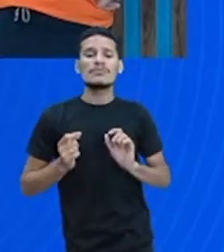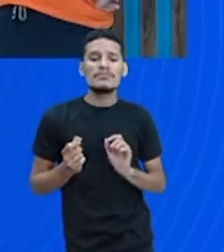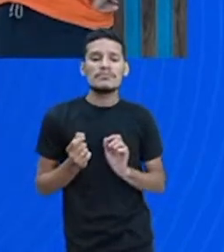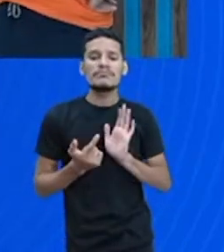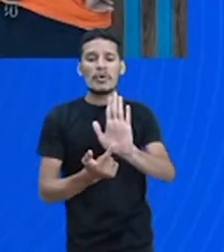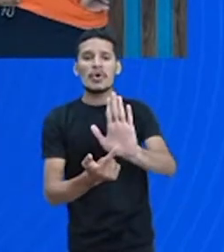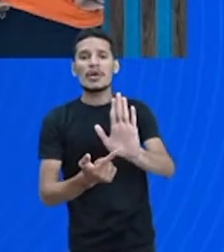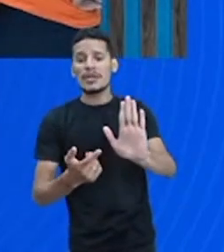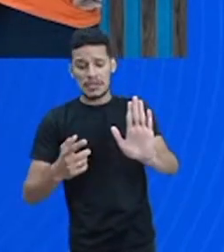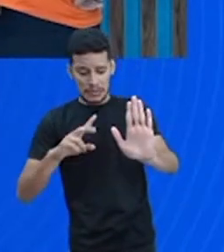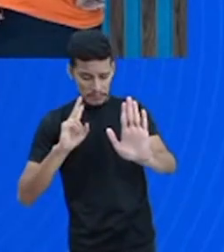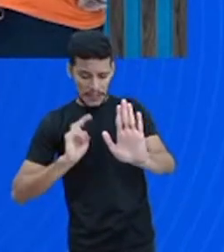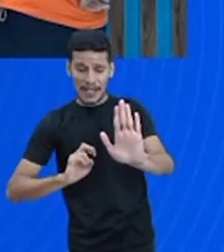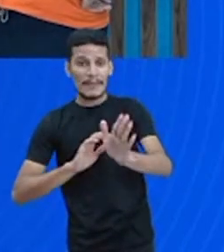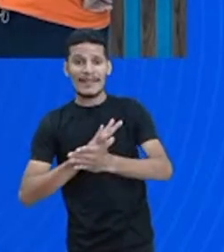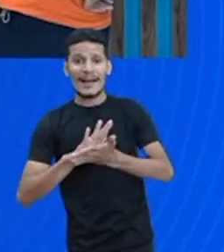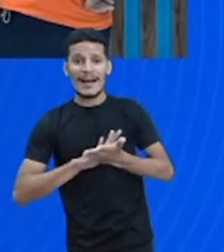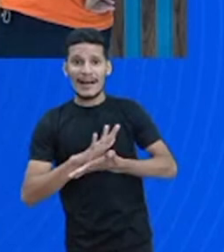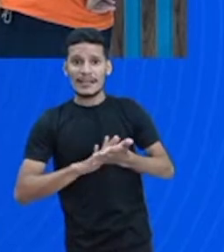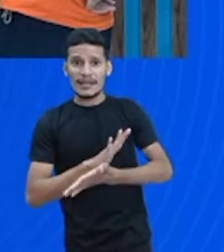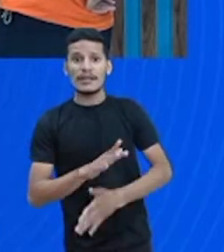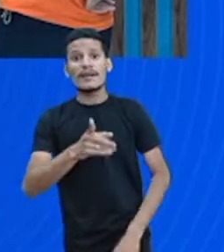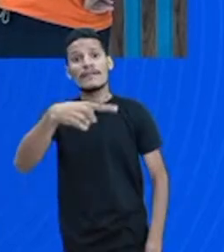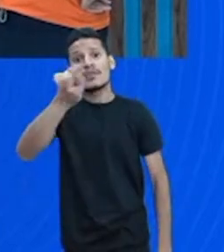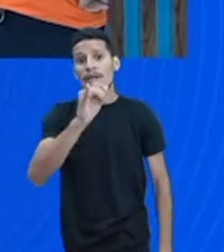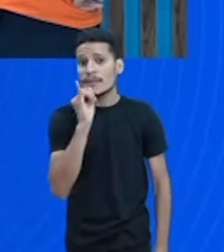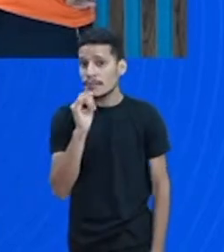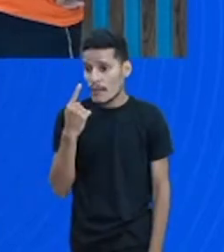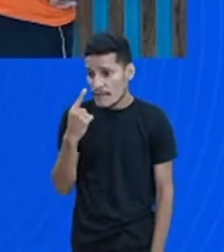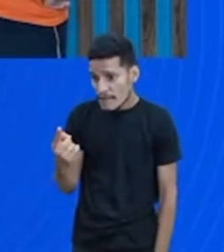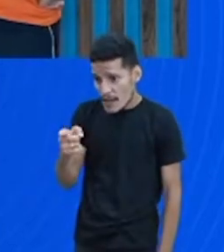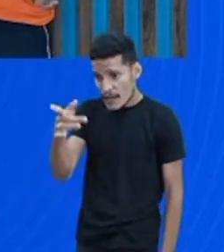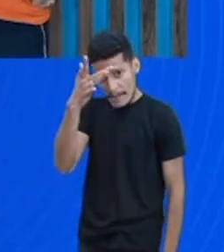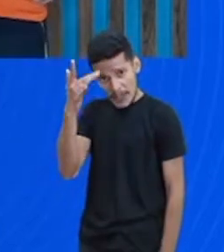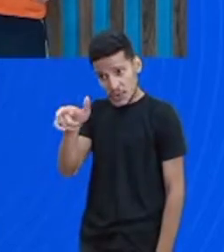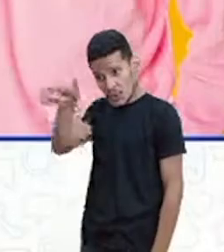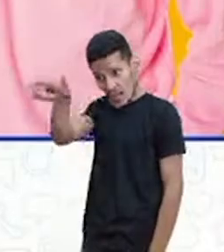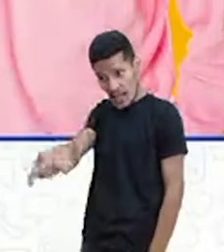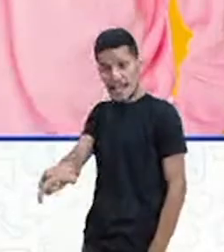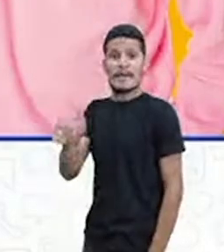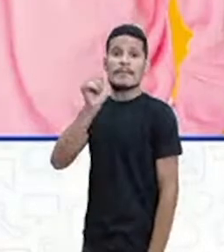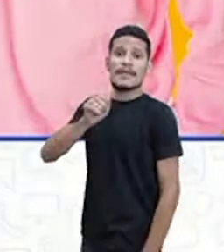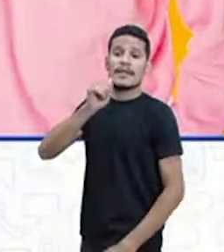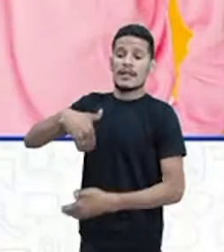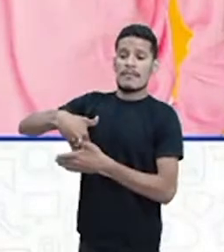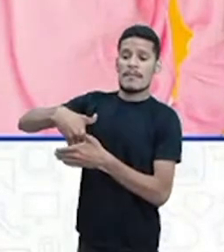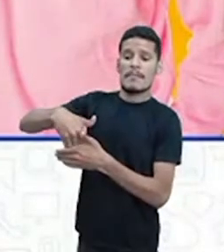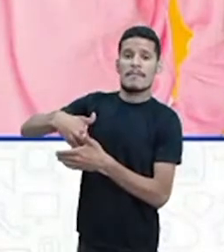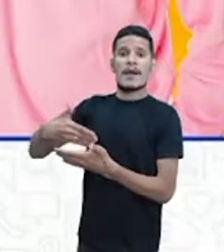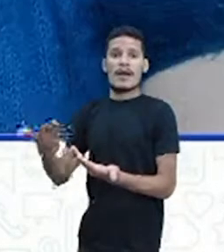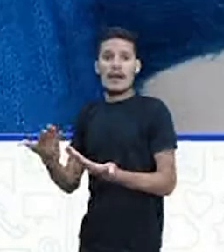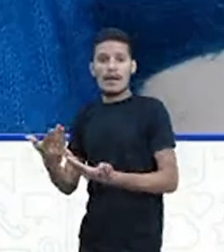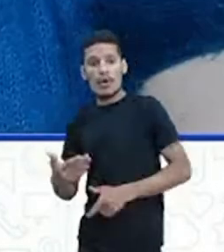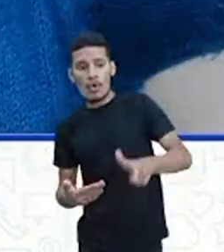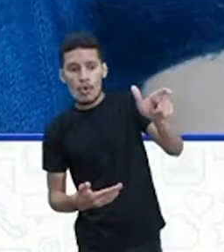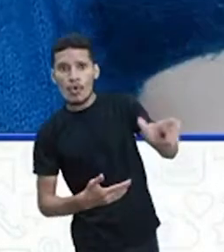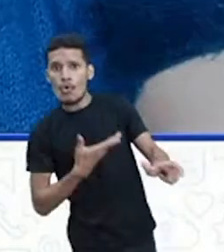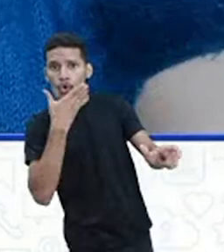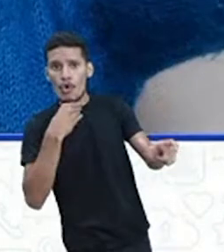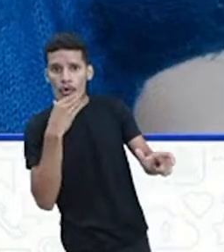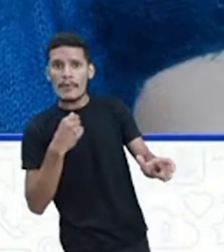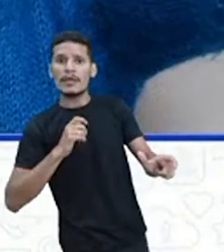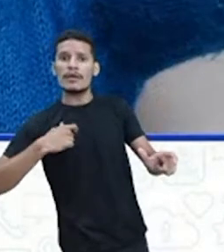sem perceber. Quantas vezes você já achou estranho ver uma menina brincando de futebol ou um homem usando camisa rosa? Por quê? Porque